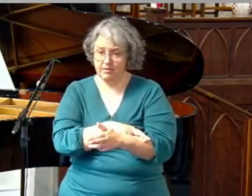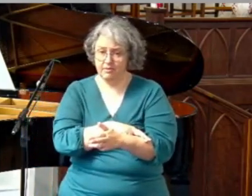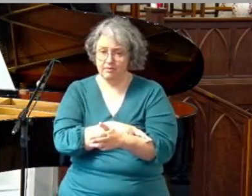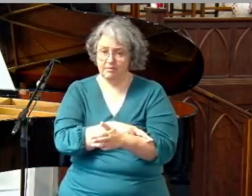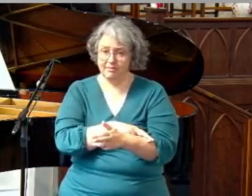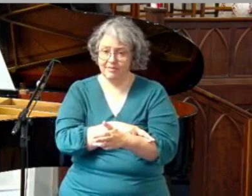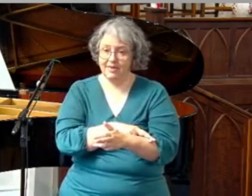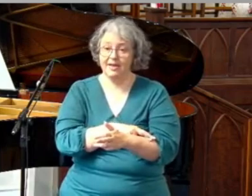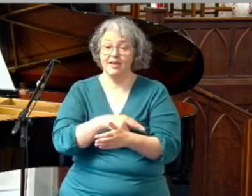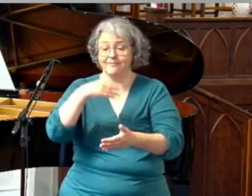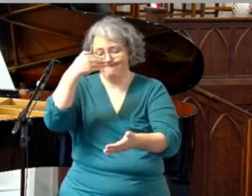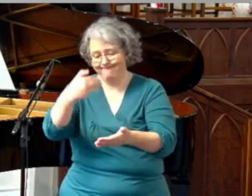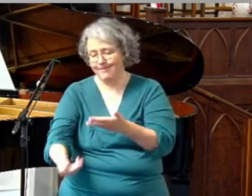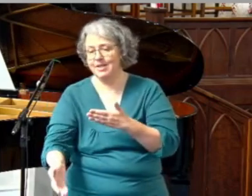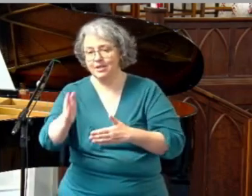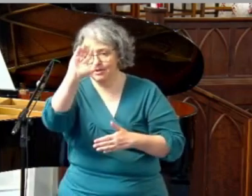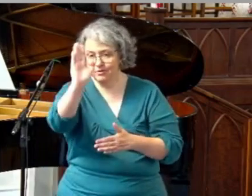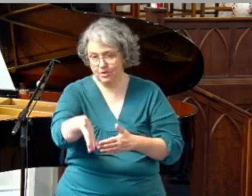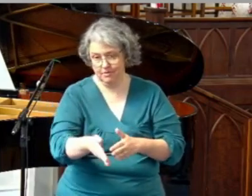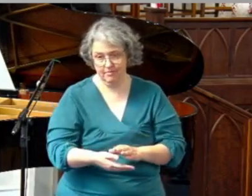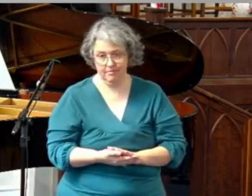do texto?